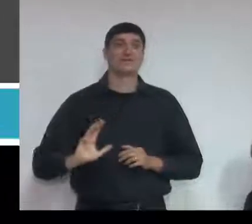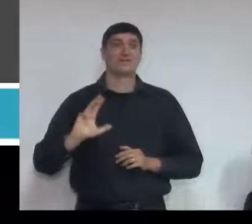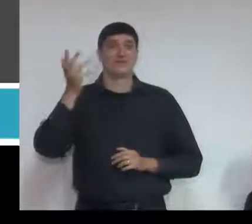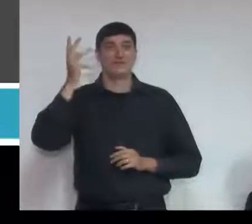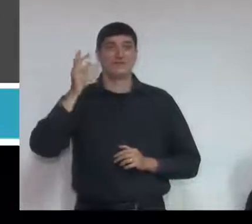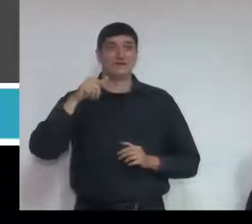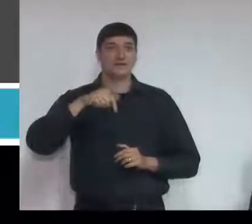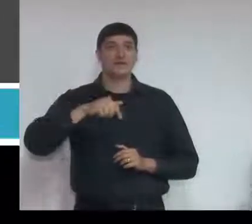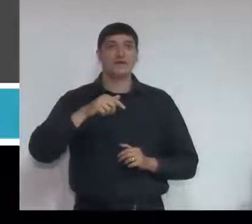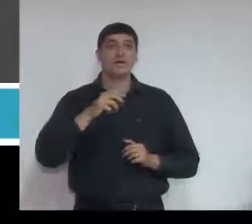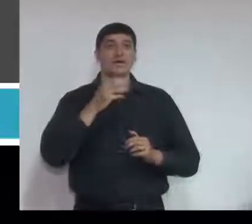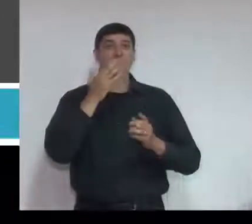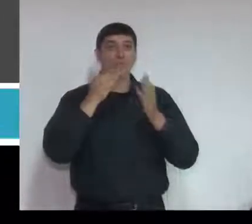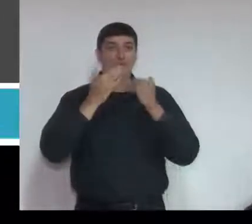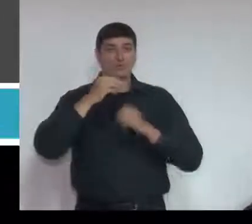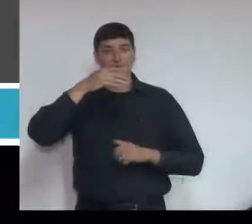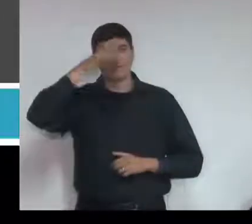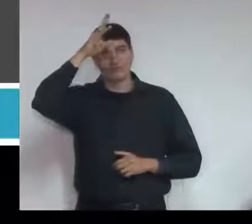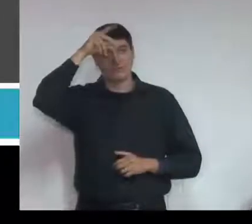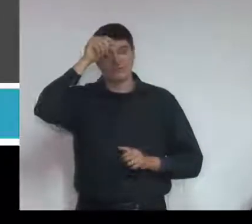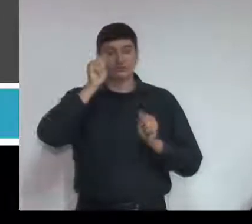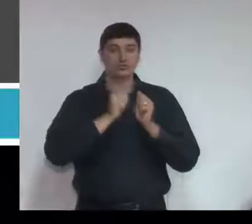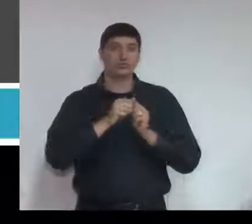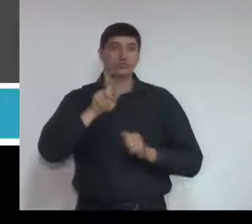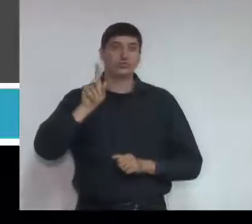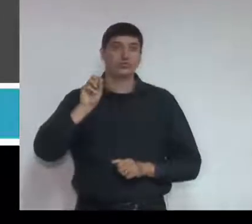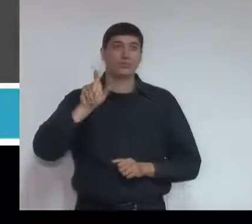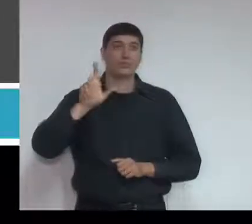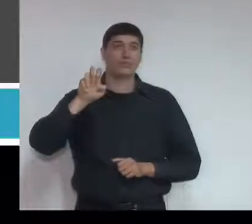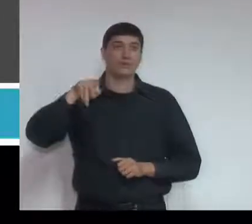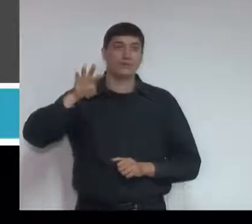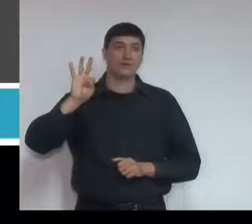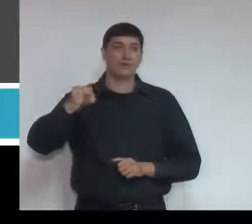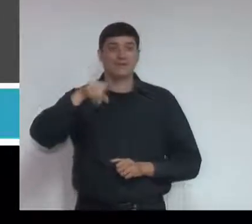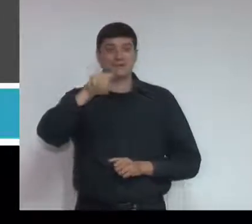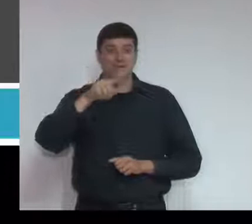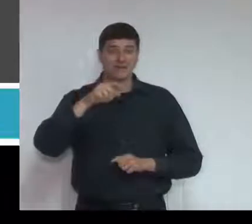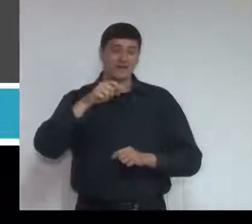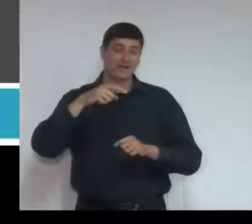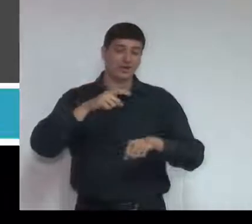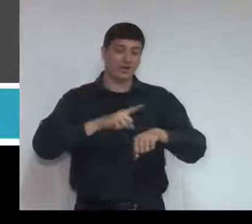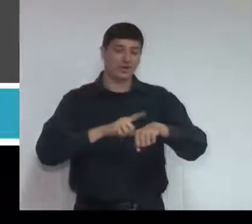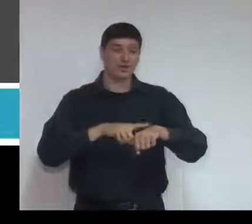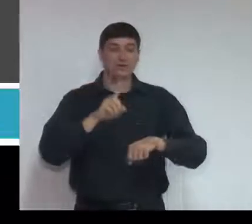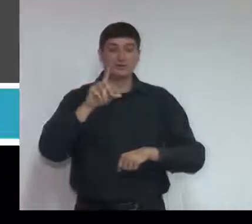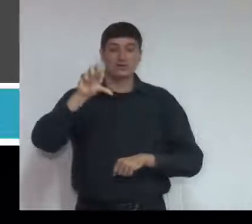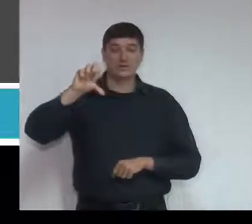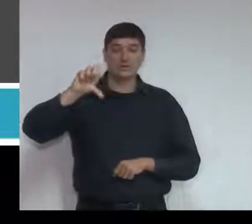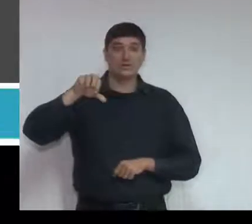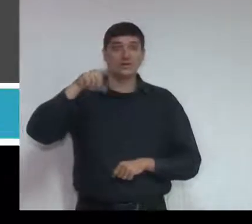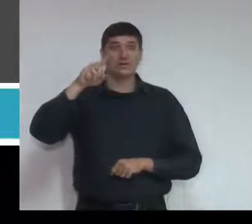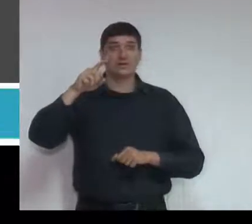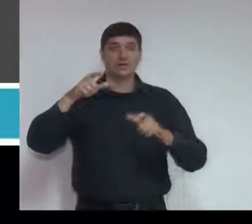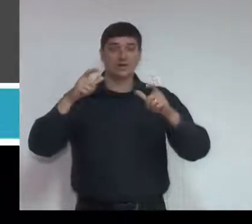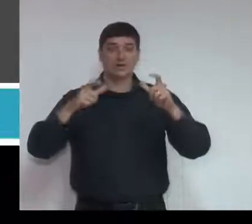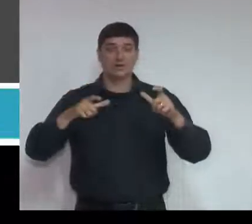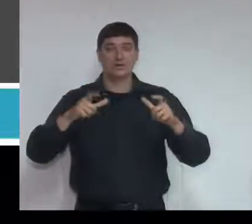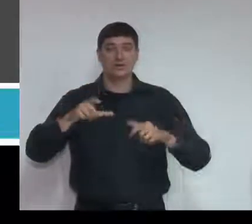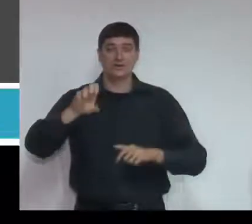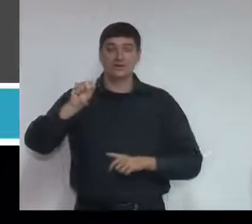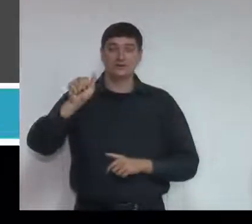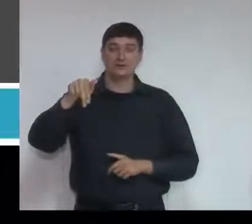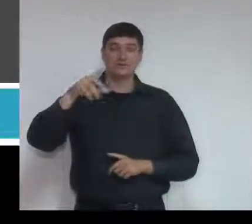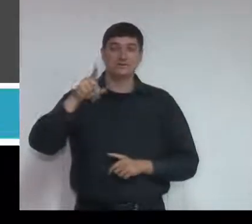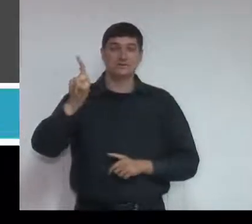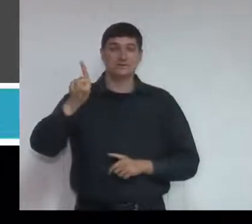vai ocorrer no próximo sábado, 18 de agosto, às 19 horas, no Salão da Comunidade São Mateus. Quem está organizando são alguns jovens, eles